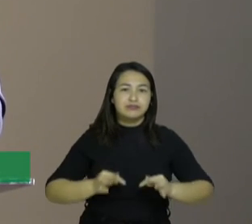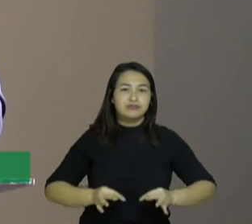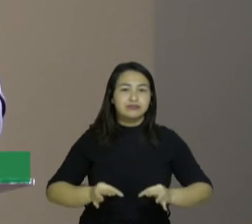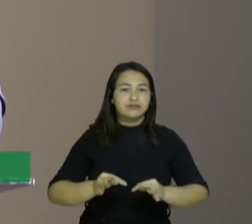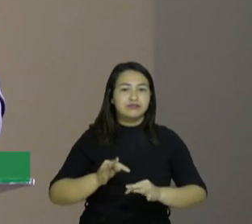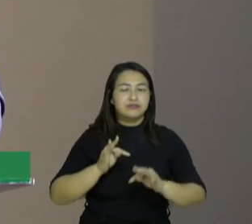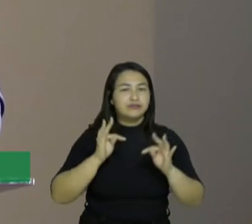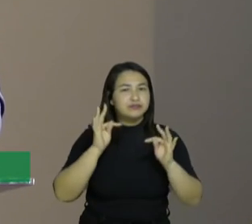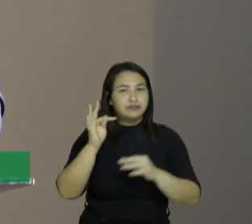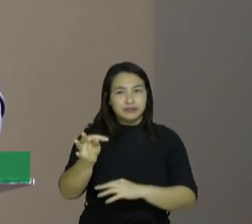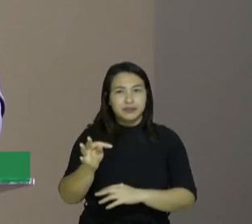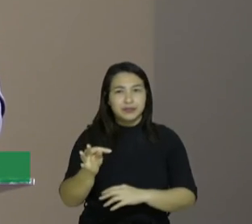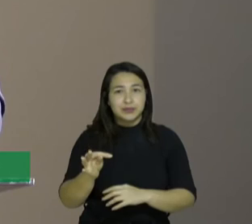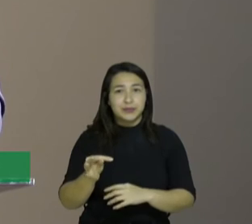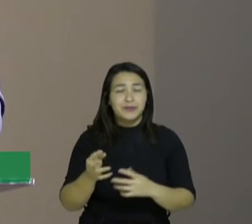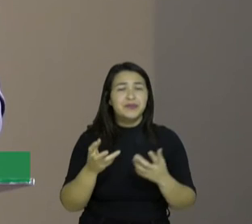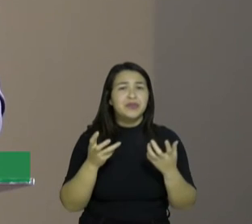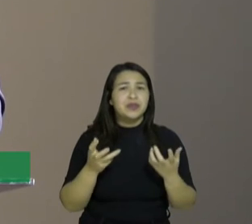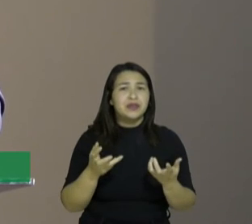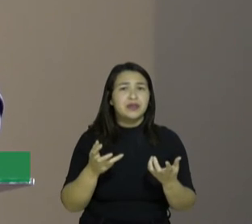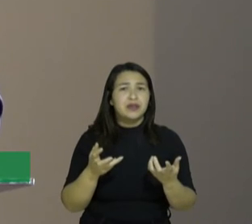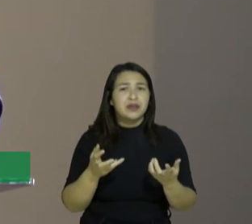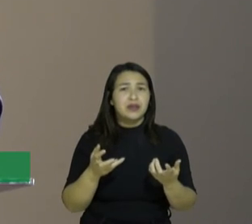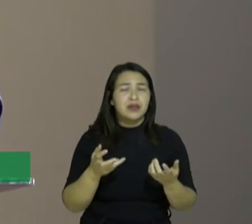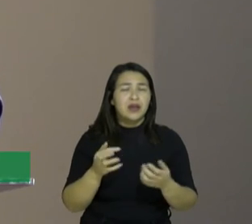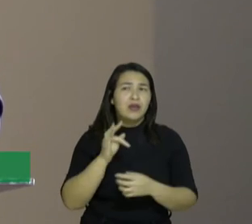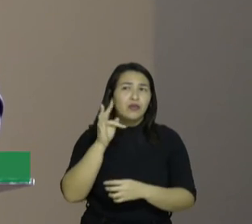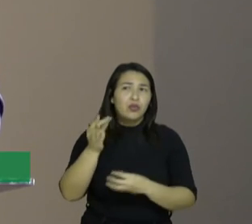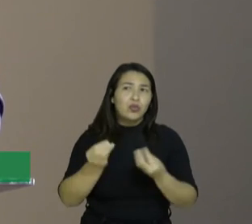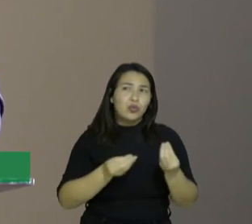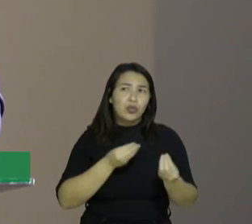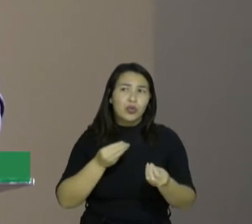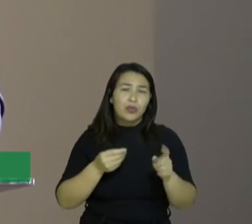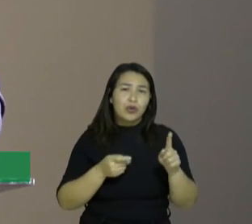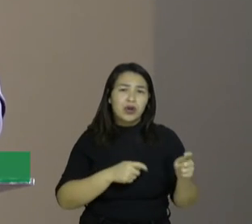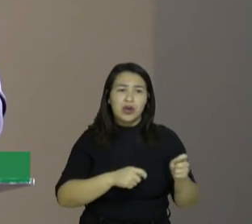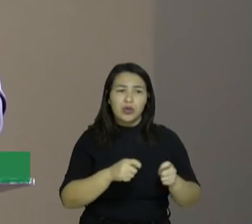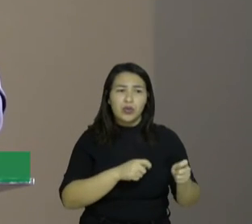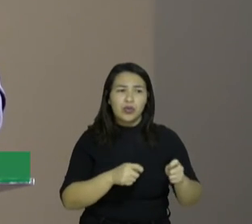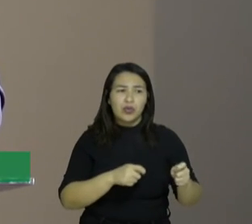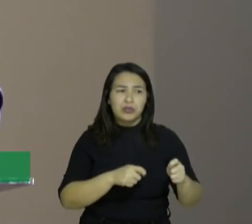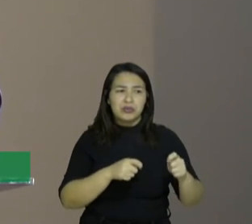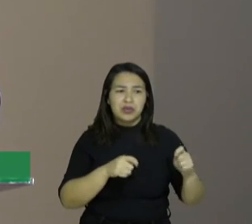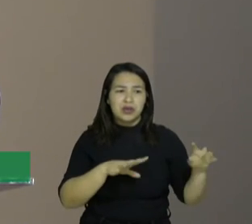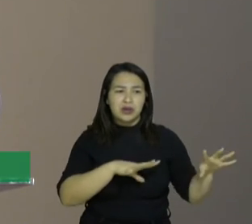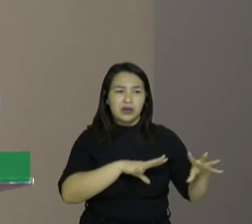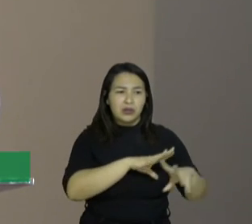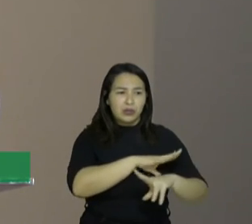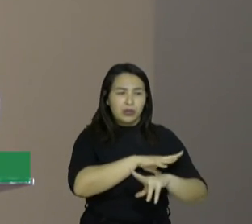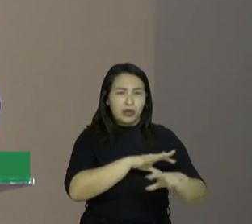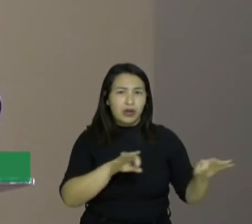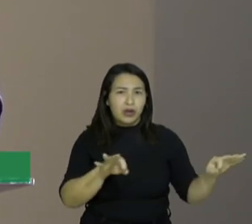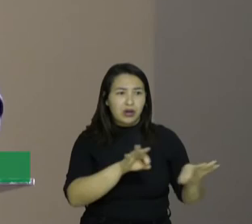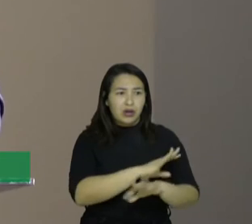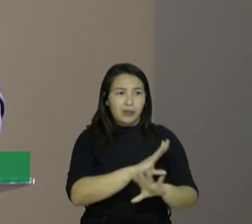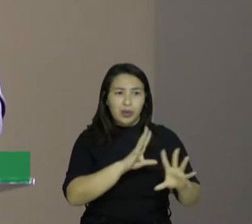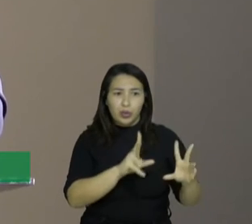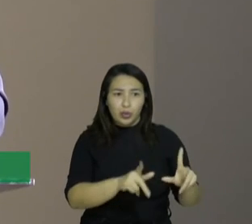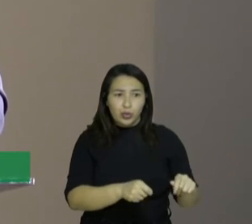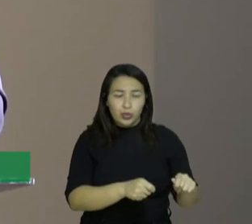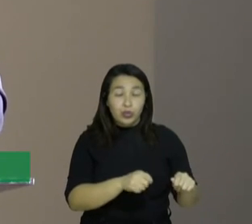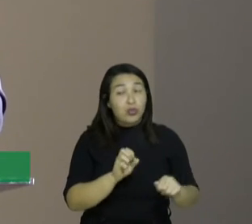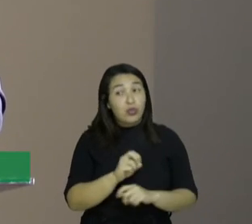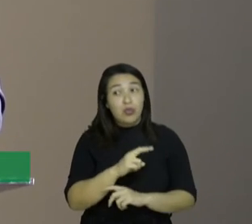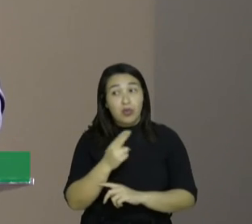deixar uma economia que esgota os seus próprios fundamentos naturais e sociais para o benefício de poucos aou uma